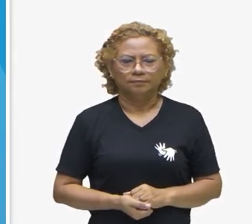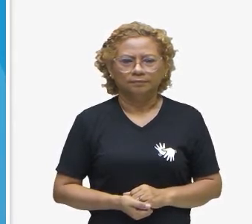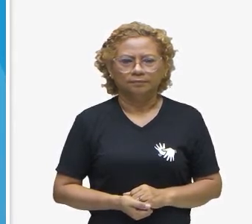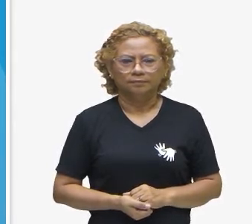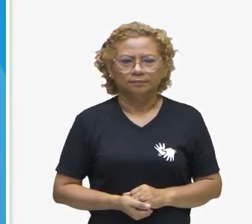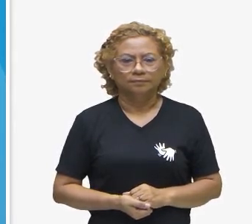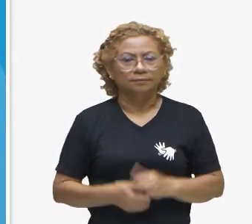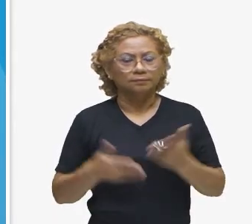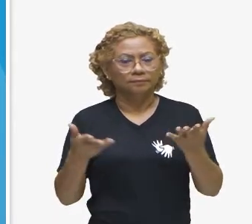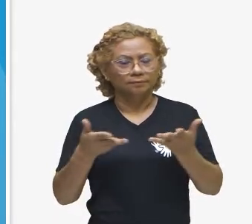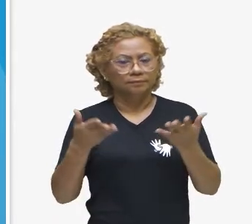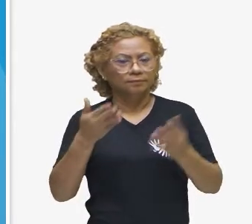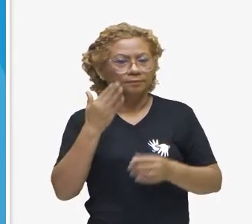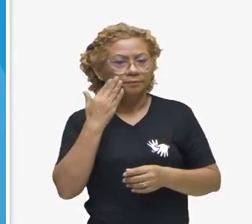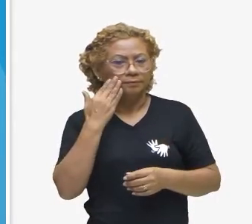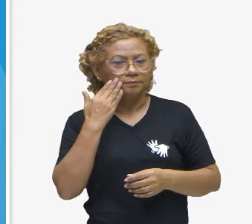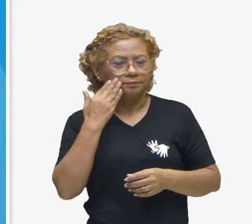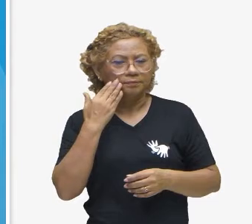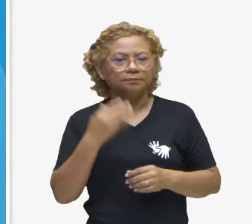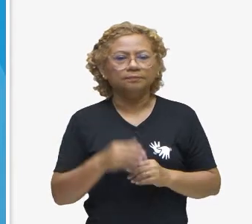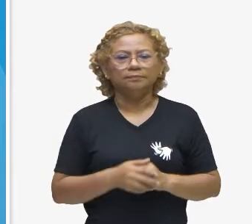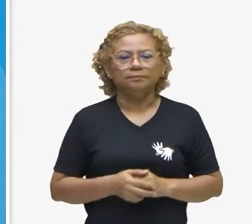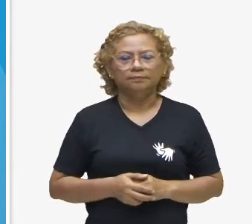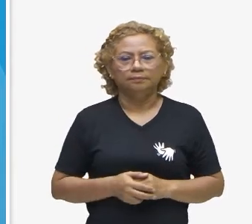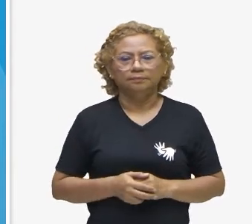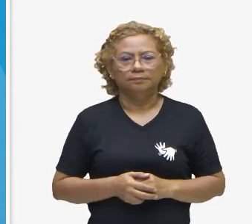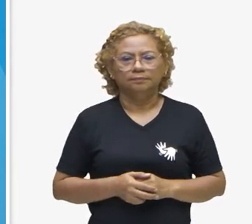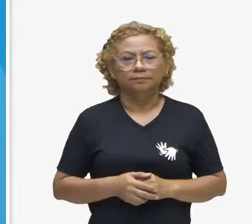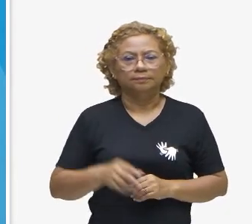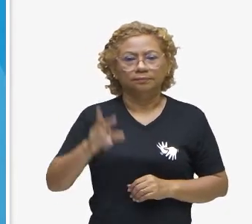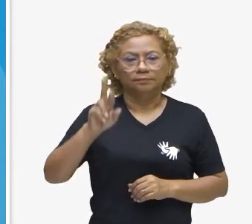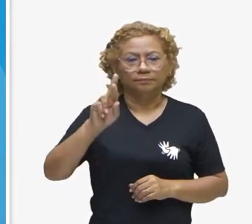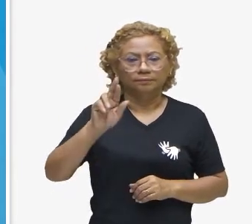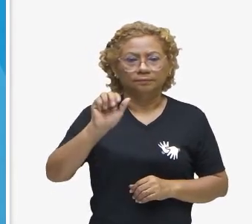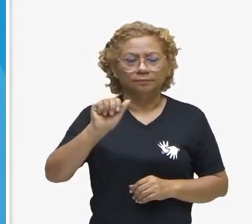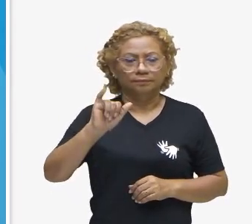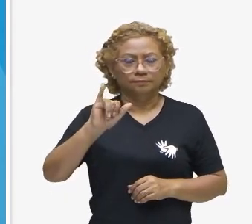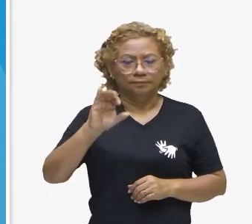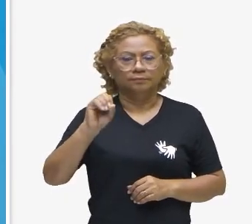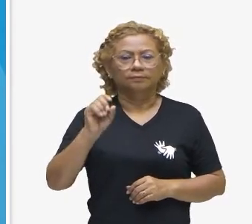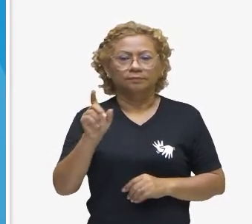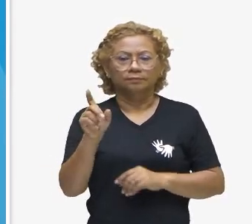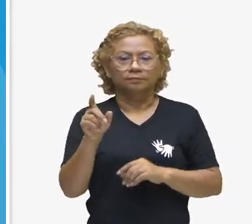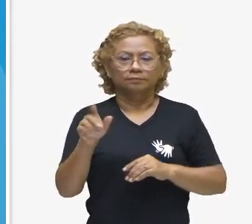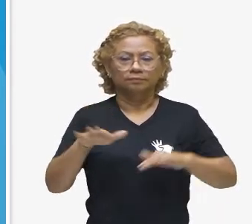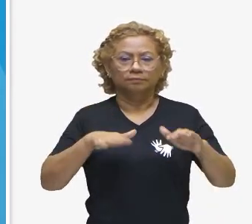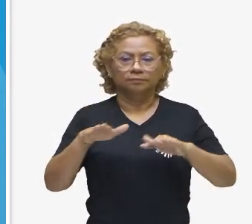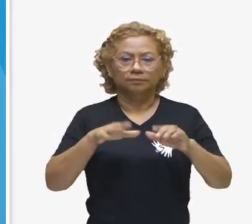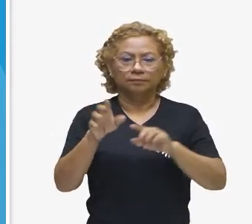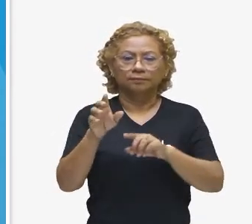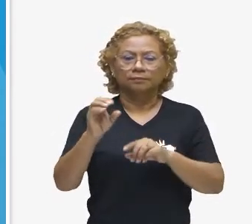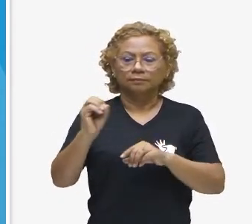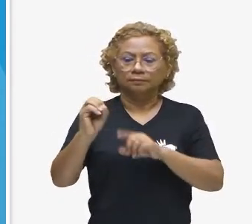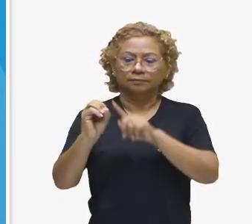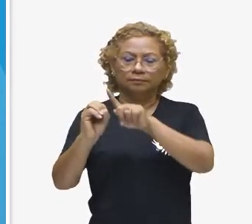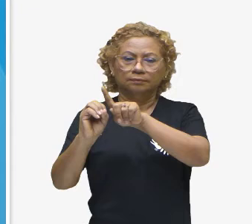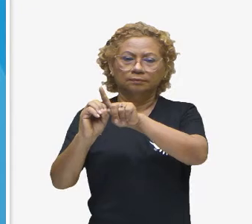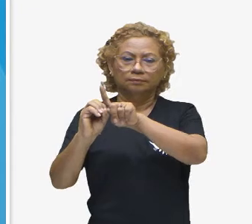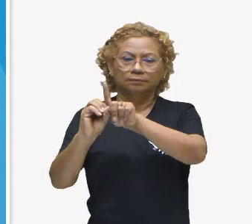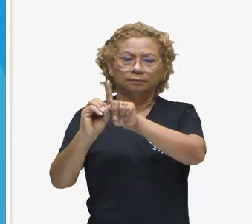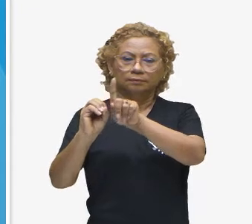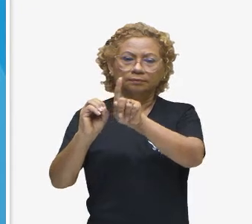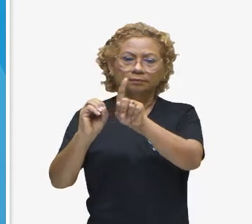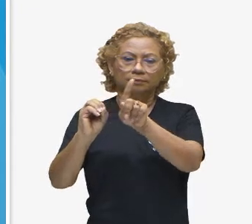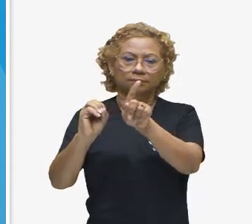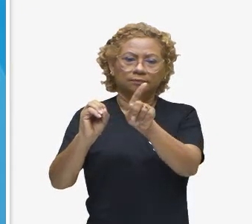E agora a gente pega esse raio da circunferência e caminha até o